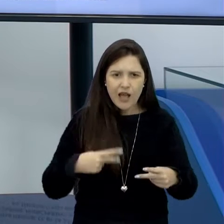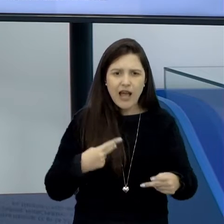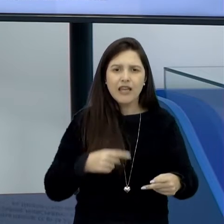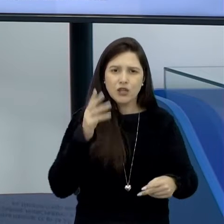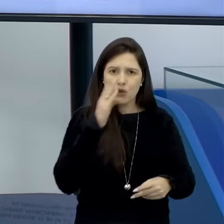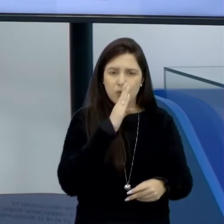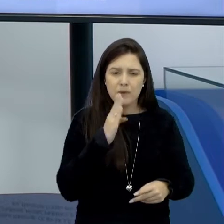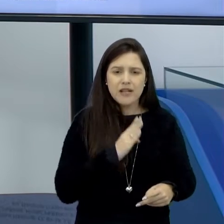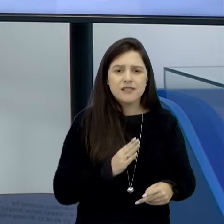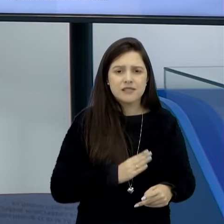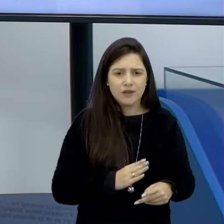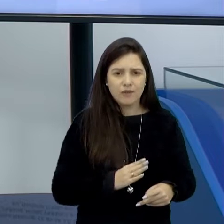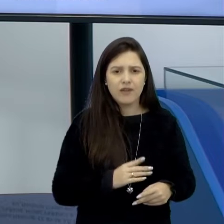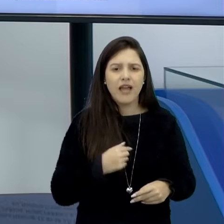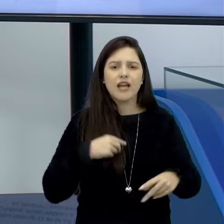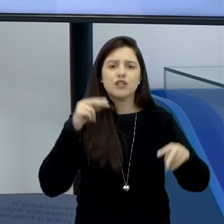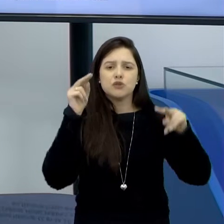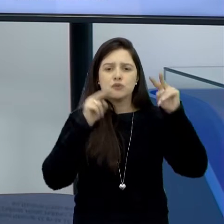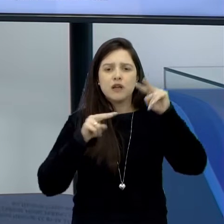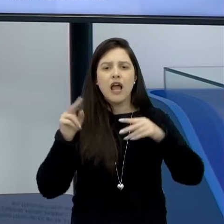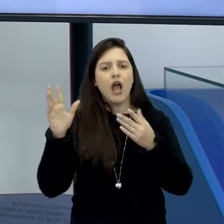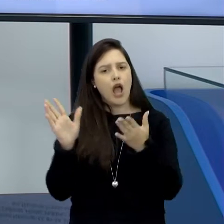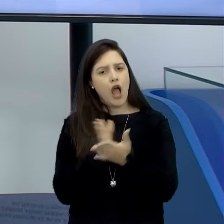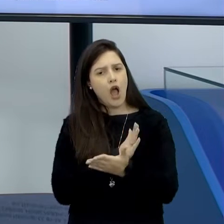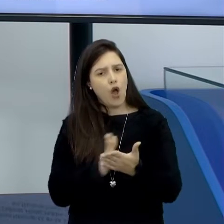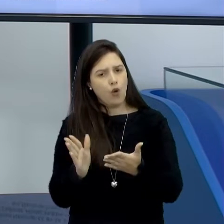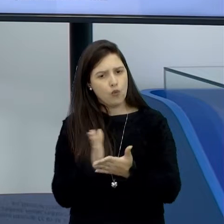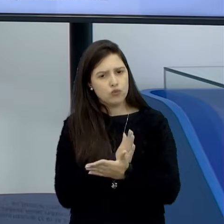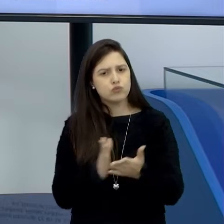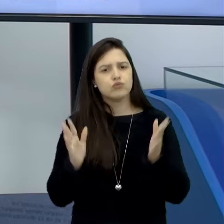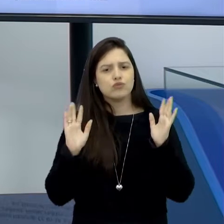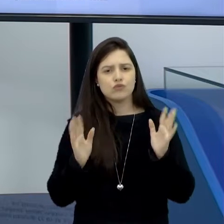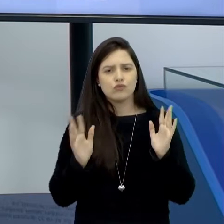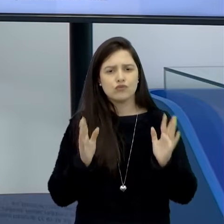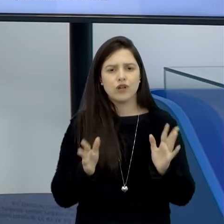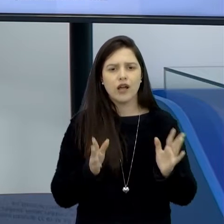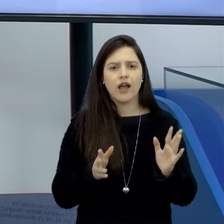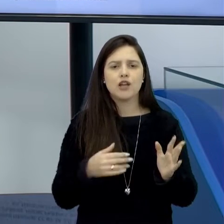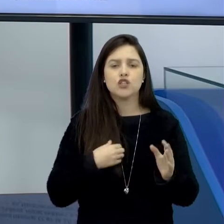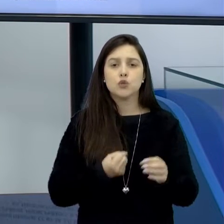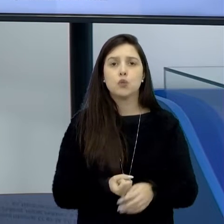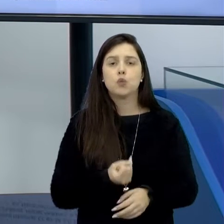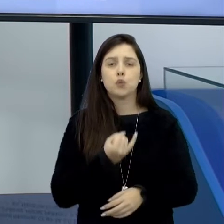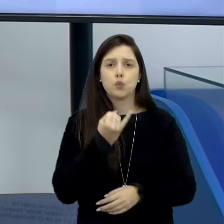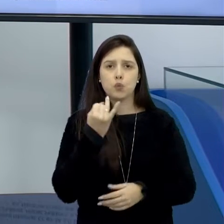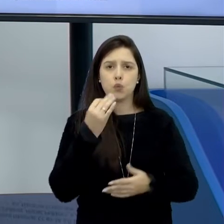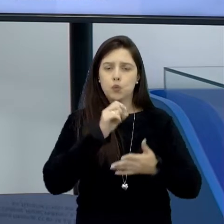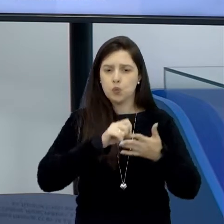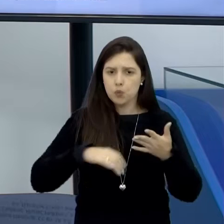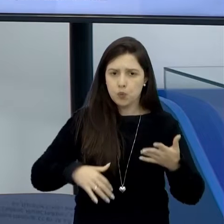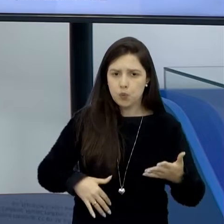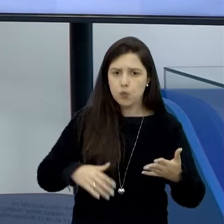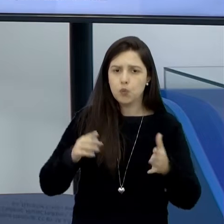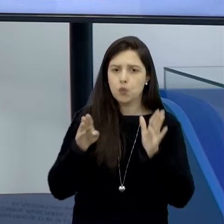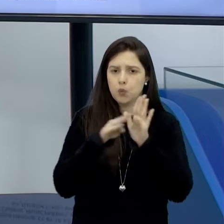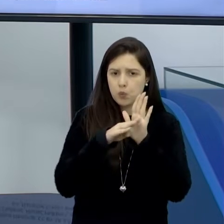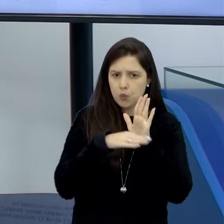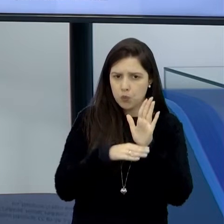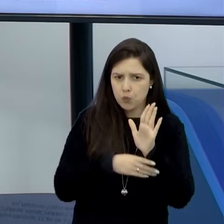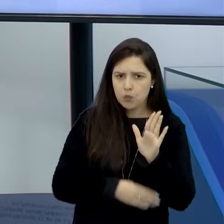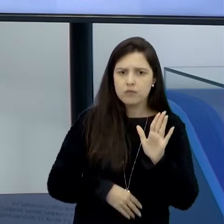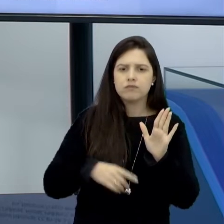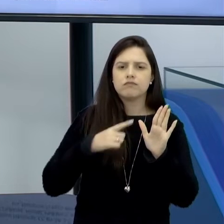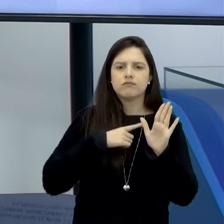Brasil. Então a gente vai ver assim alguns, ao longo dessa atividade 1, nós vamos ver os patrimônios que